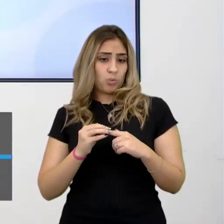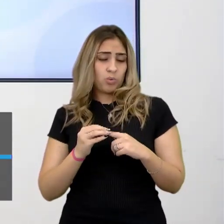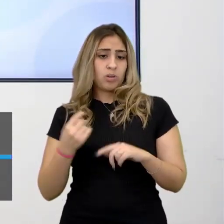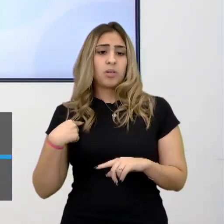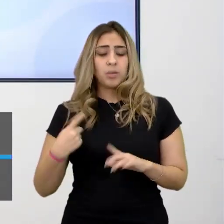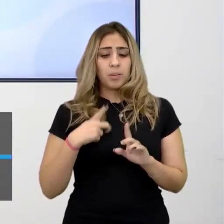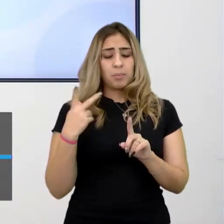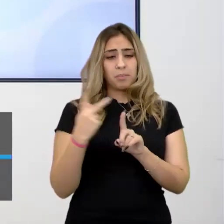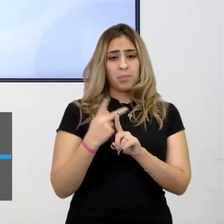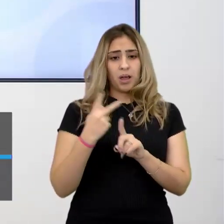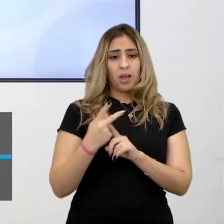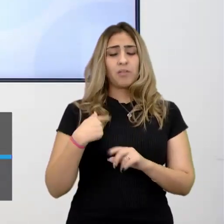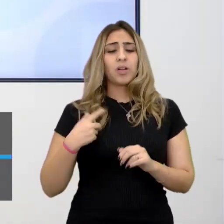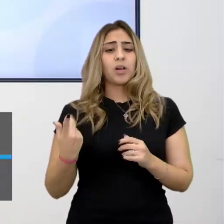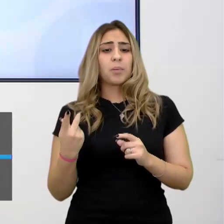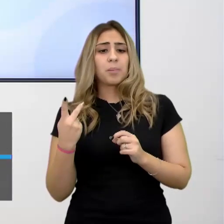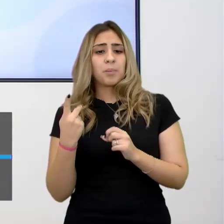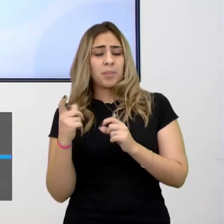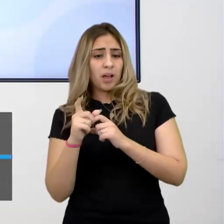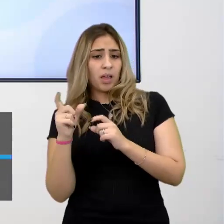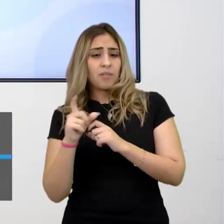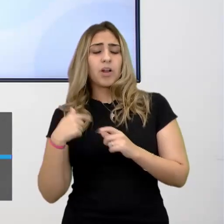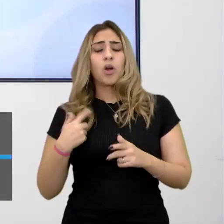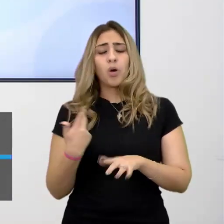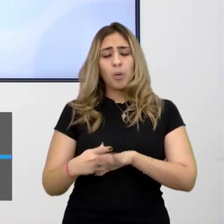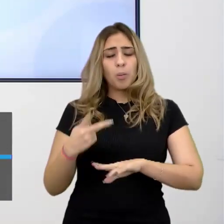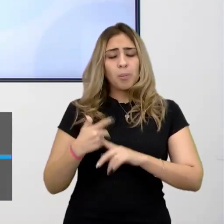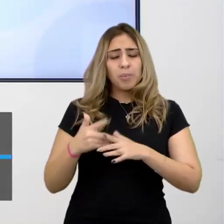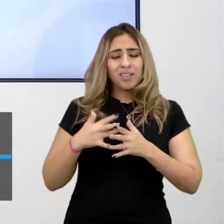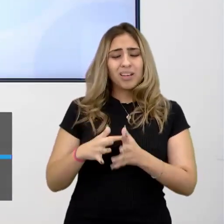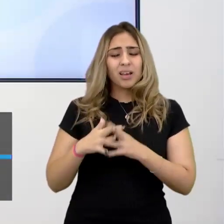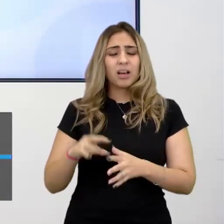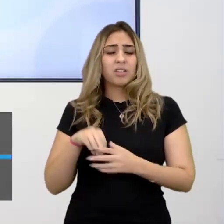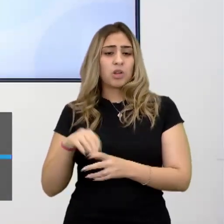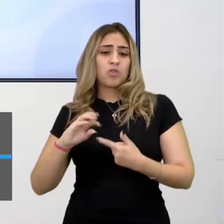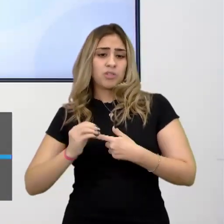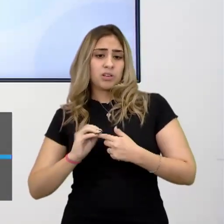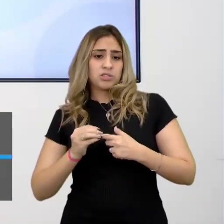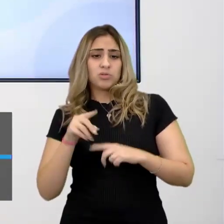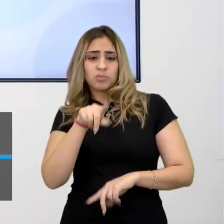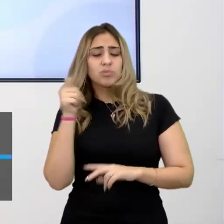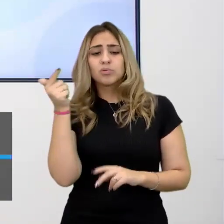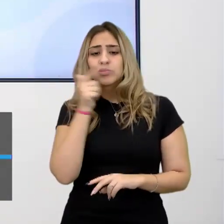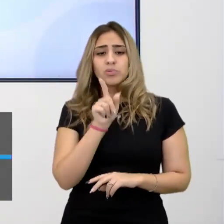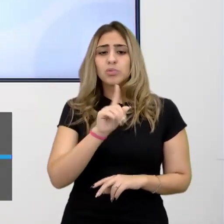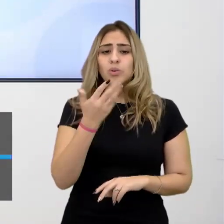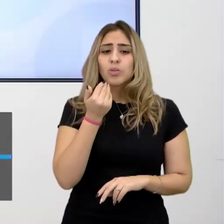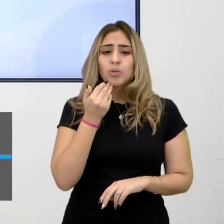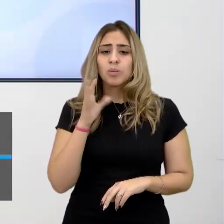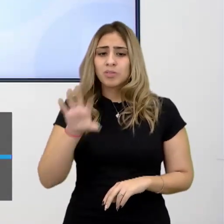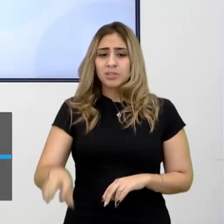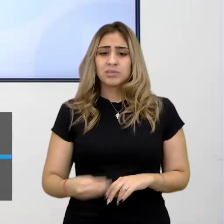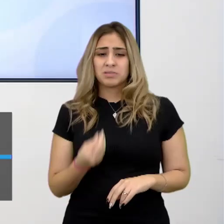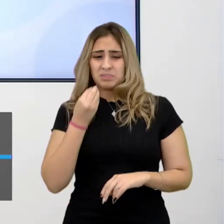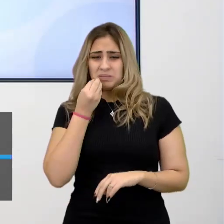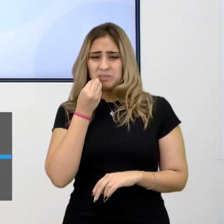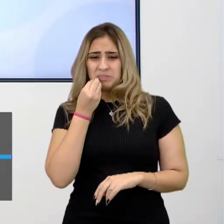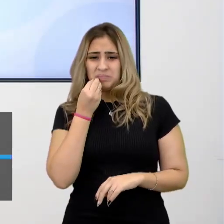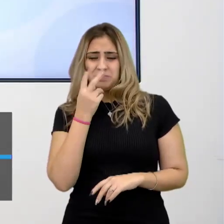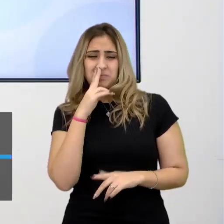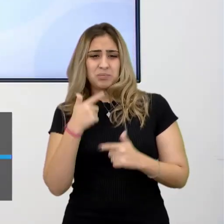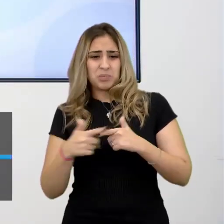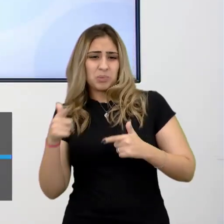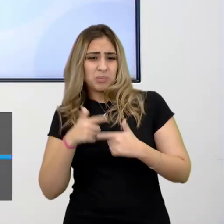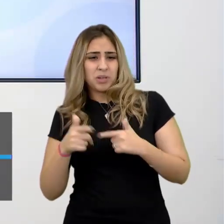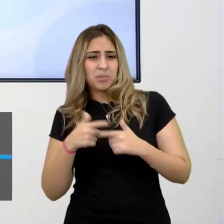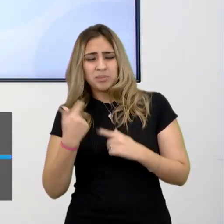tinha uma palavra complicada ali no meio do feijão, que é aquela pedra perdida no meio do feijão, que você não come, você pega na boca e gera um problema,